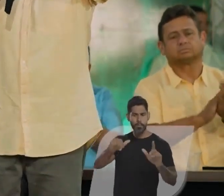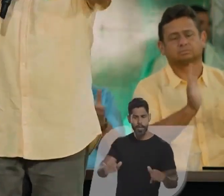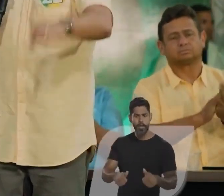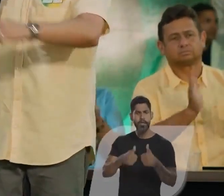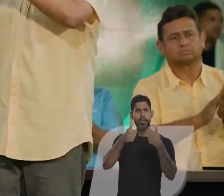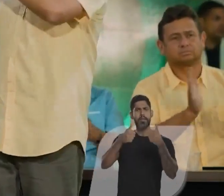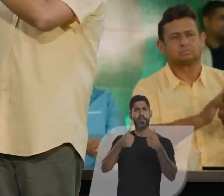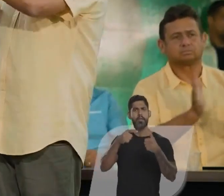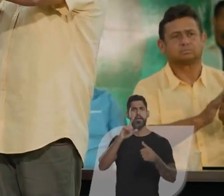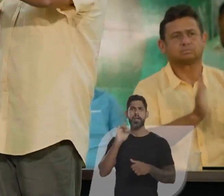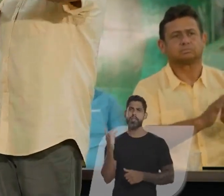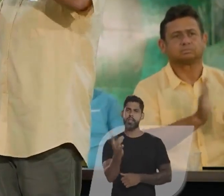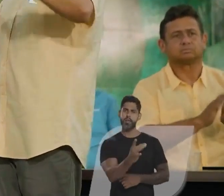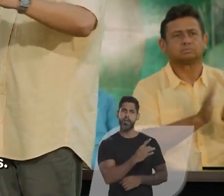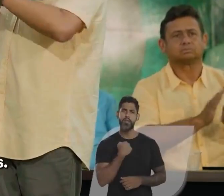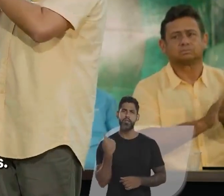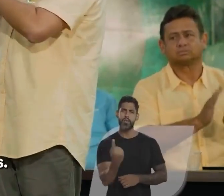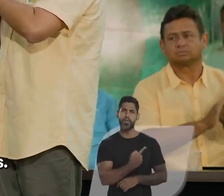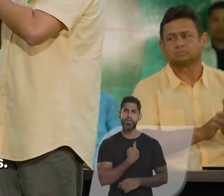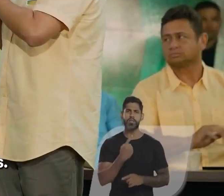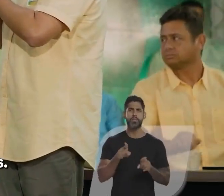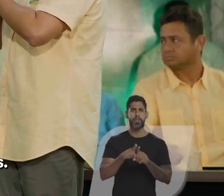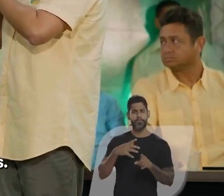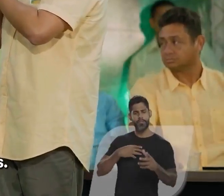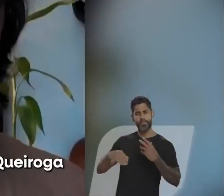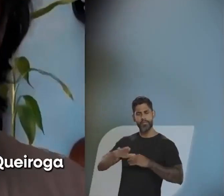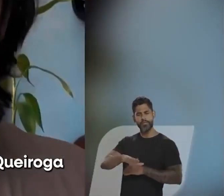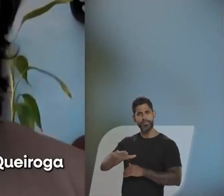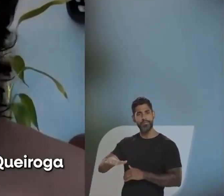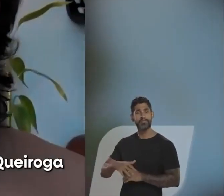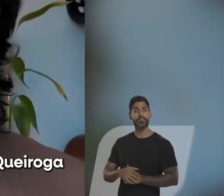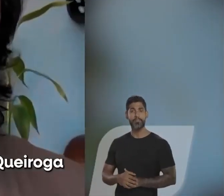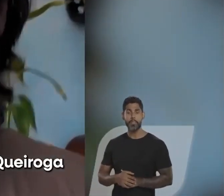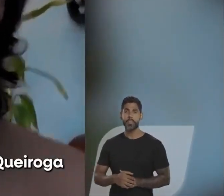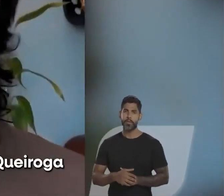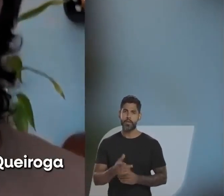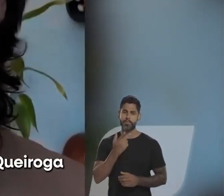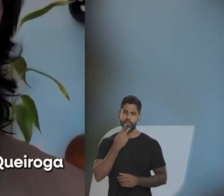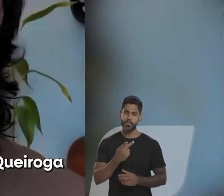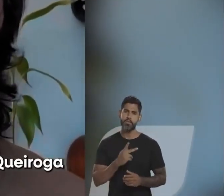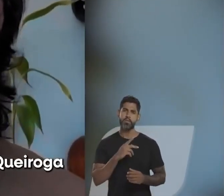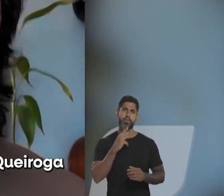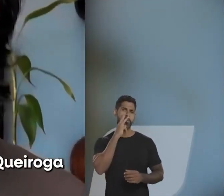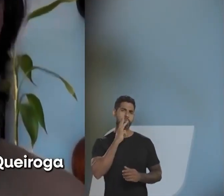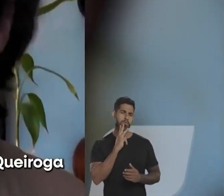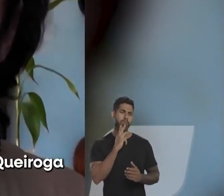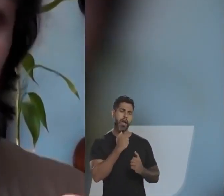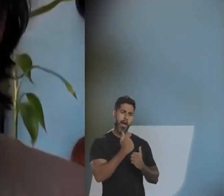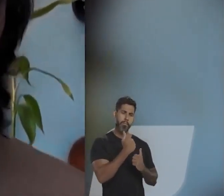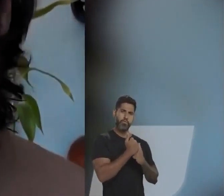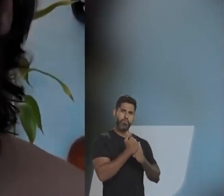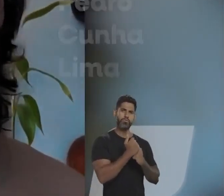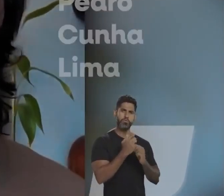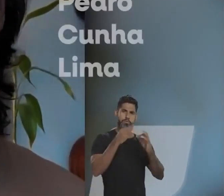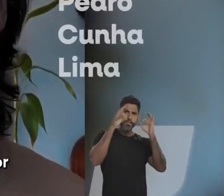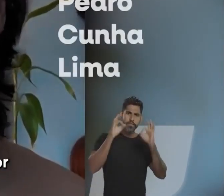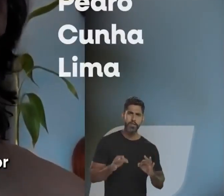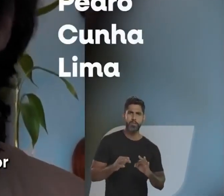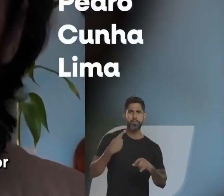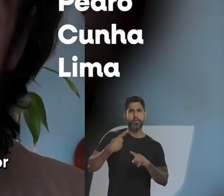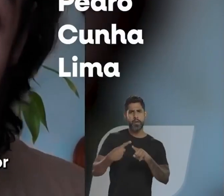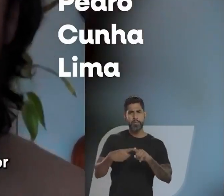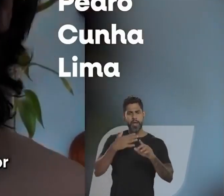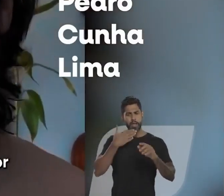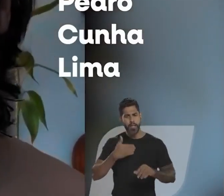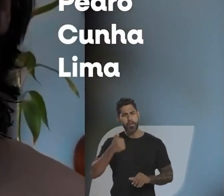melhor para cada um de nós, cada um dos nossos filhos. Eu defendo o nome de Marcelo Queiroga com convicção. Eu